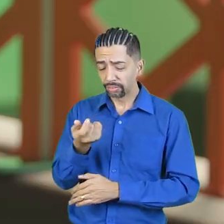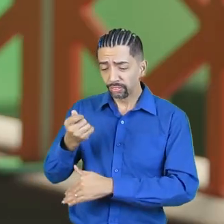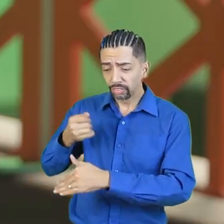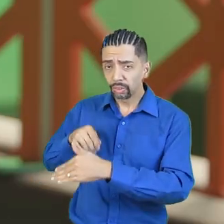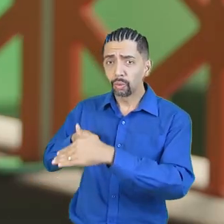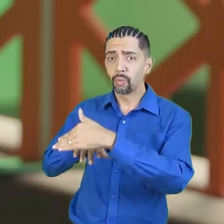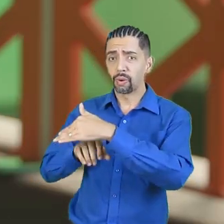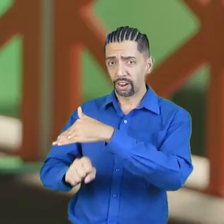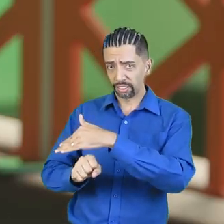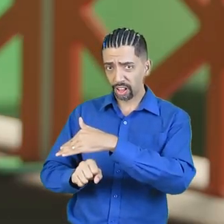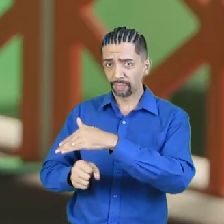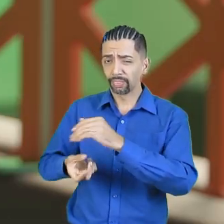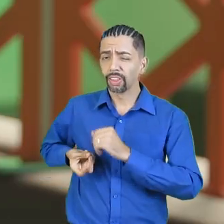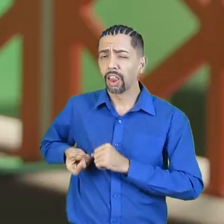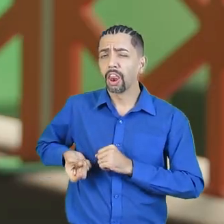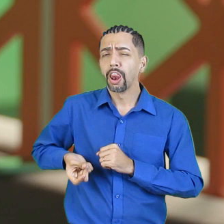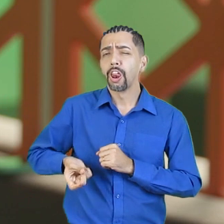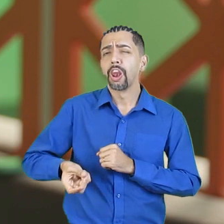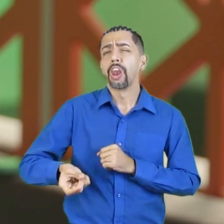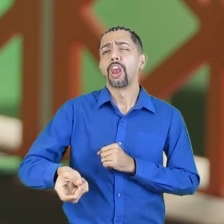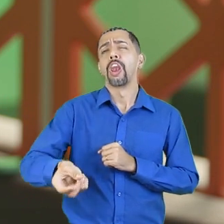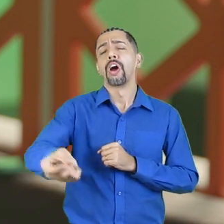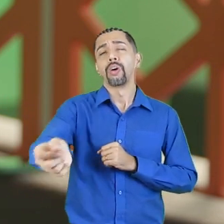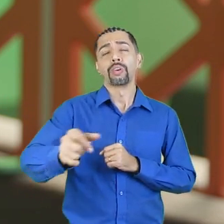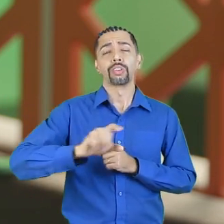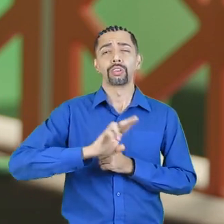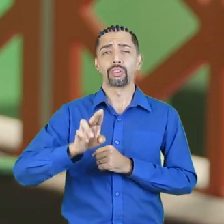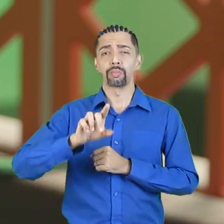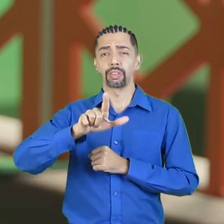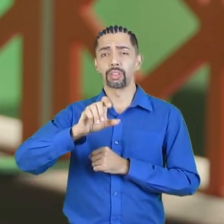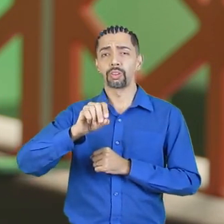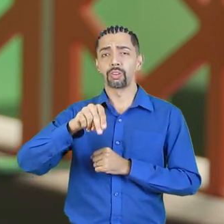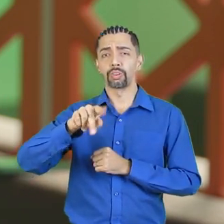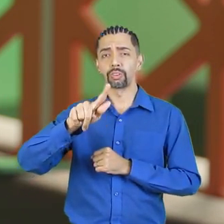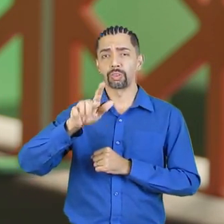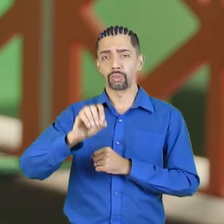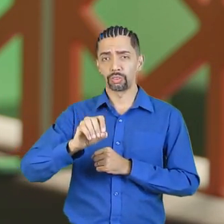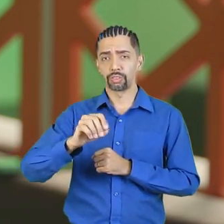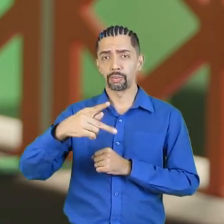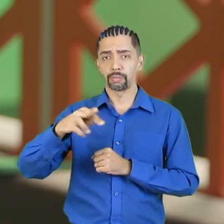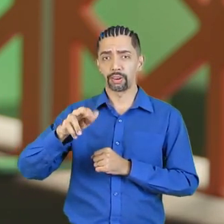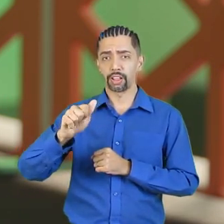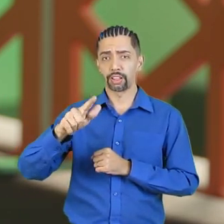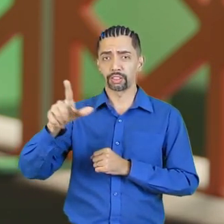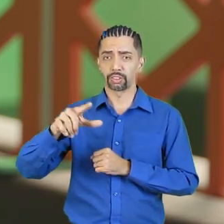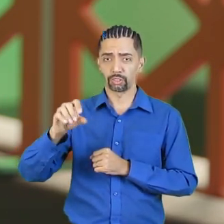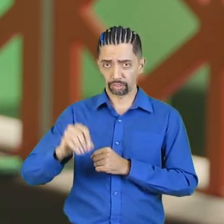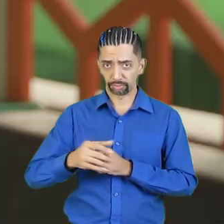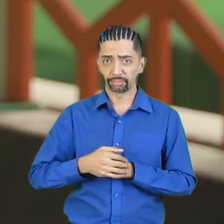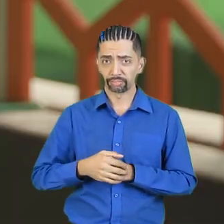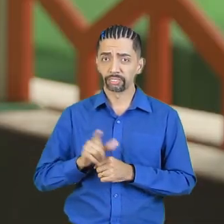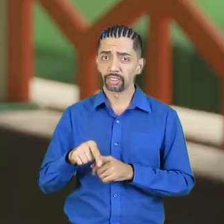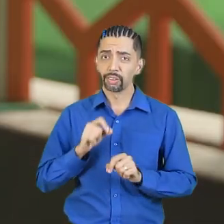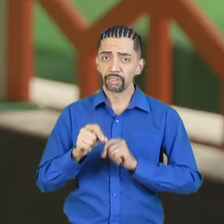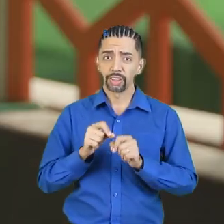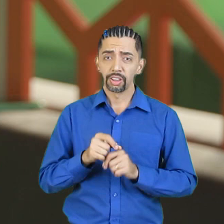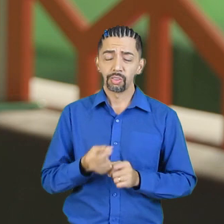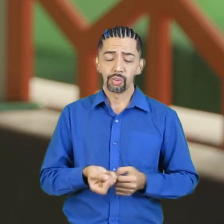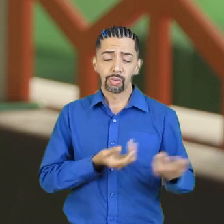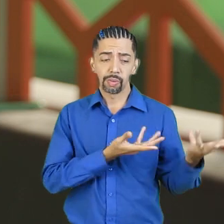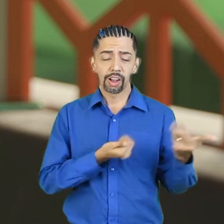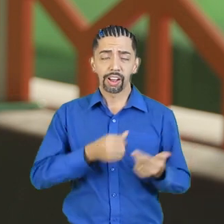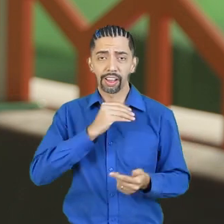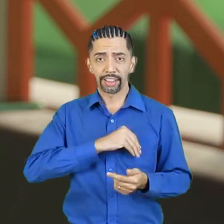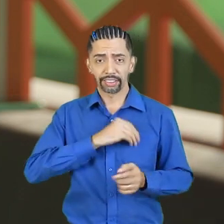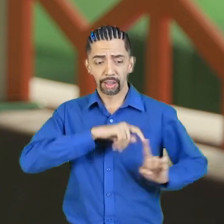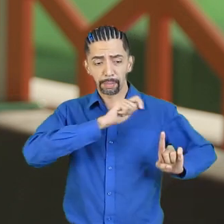isso, nós estaremos sim um dia trocando a renda ativa aqui, que é esta que eu vendo minhas horas todos os meses, para uma renda